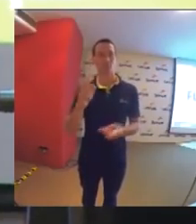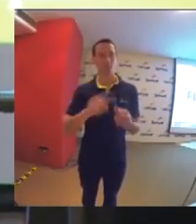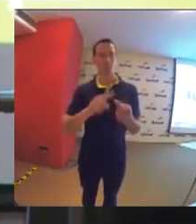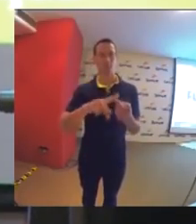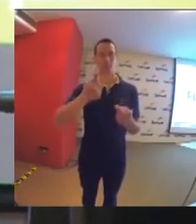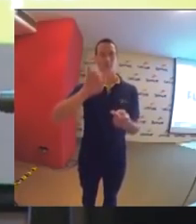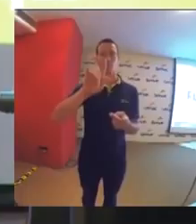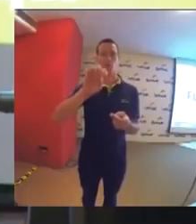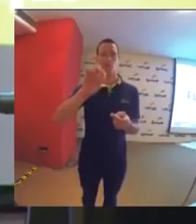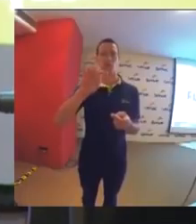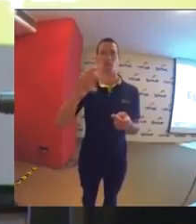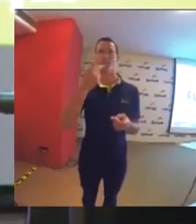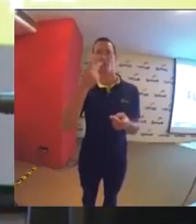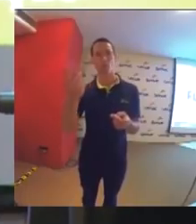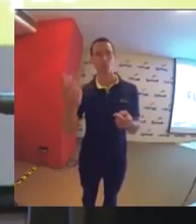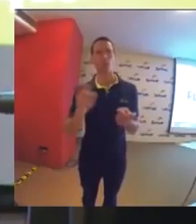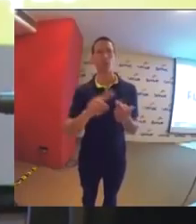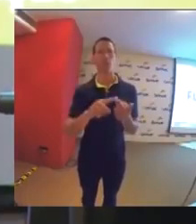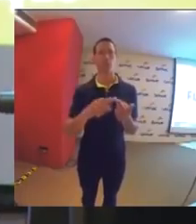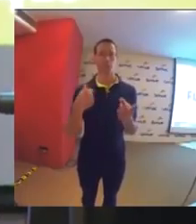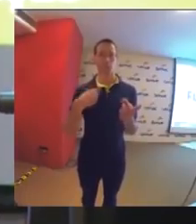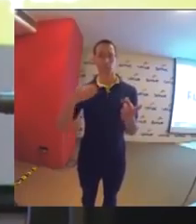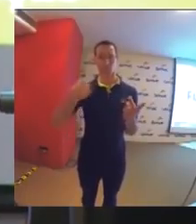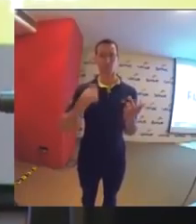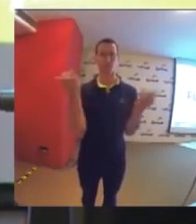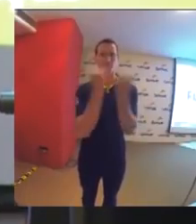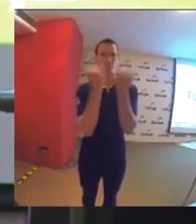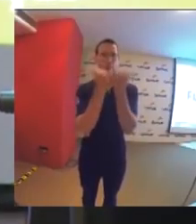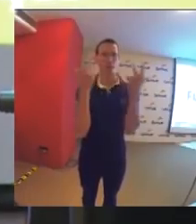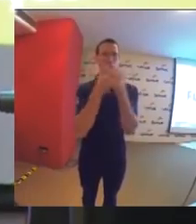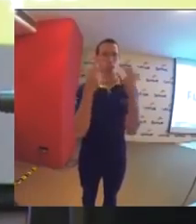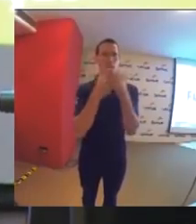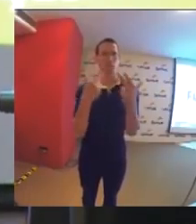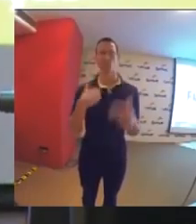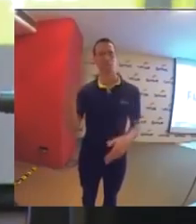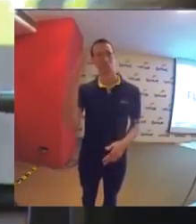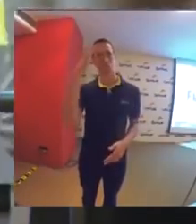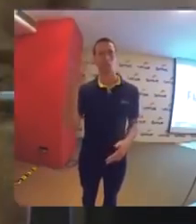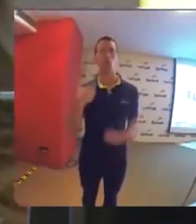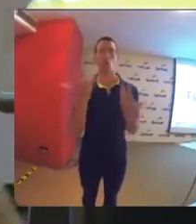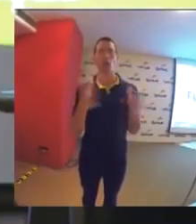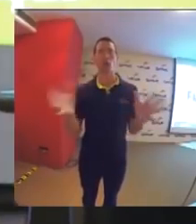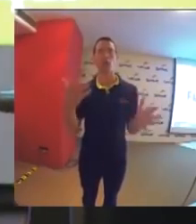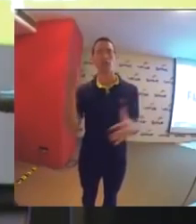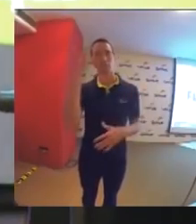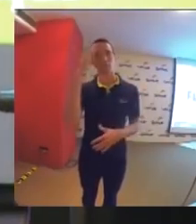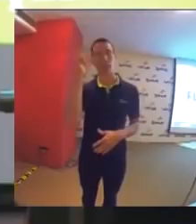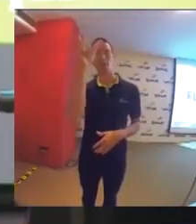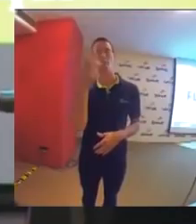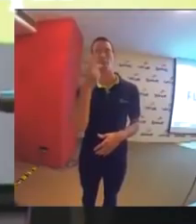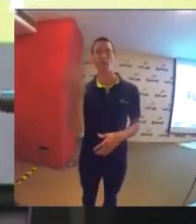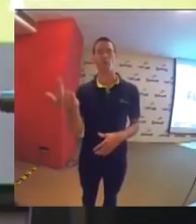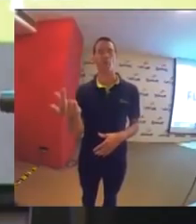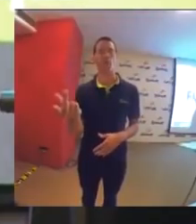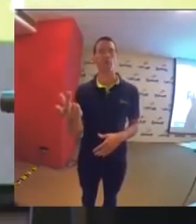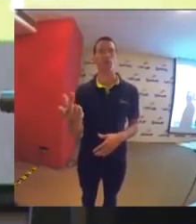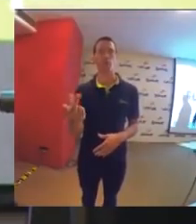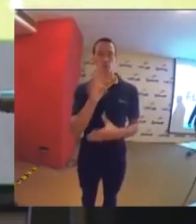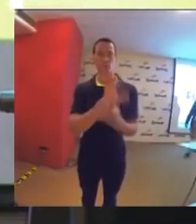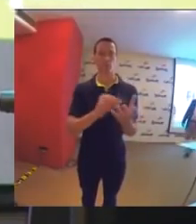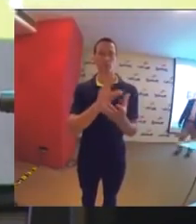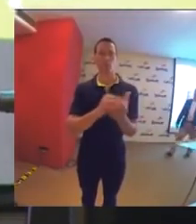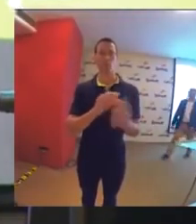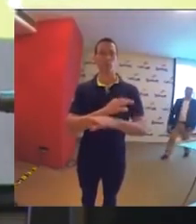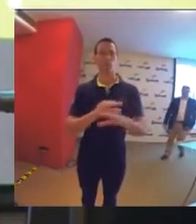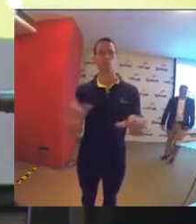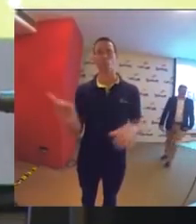sou fofoqueiro, eu quero lá saber o que é que Piaget disse. Eu quero... Aquilo não é produção de conhecimento, aquilo é cópia. Cópia não é pesquisa, é